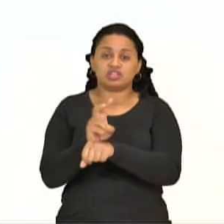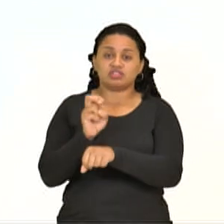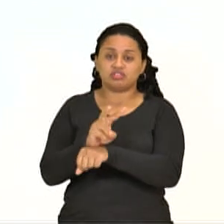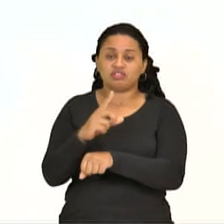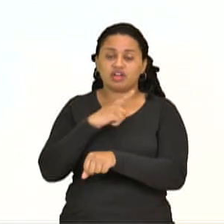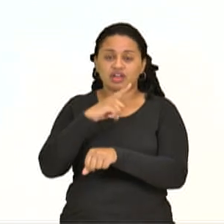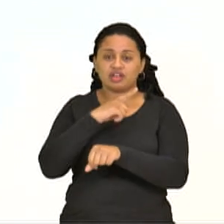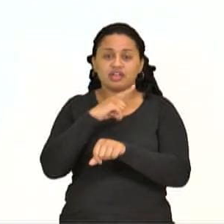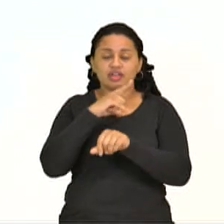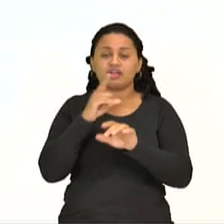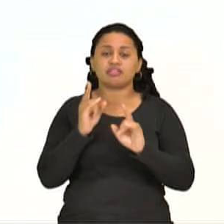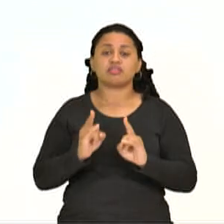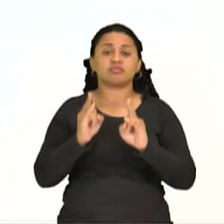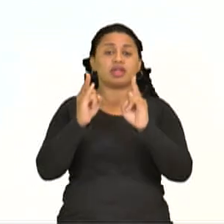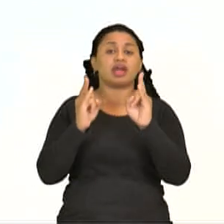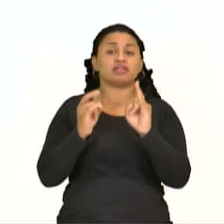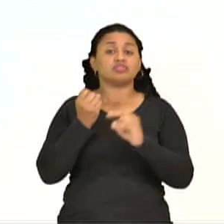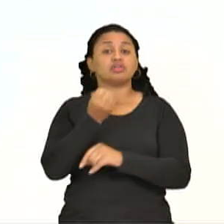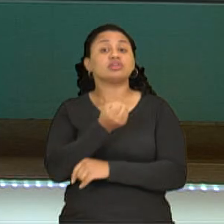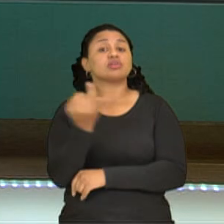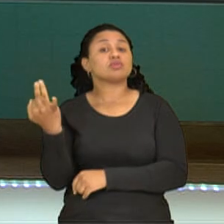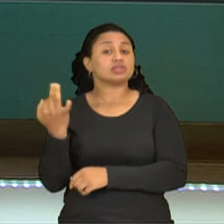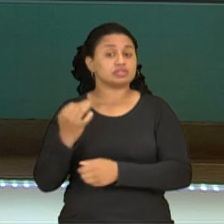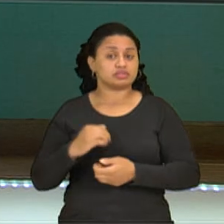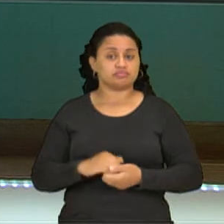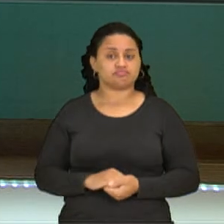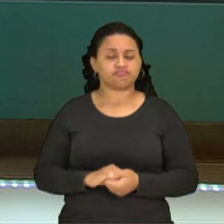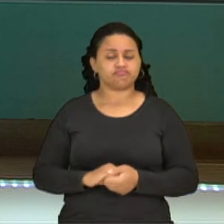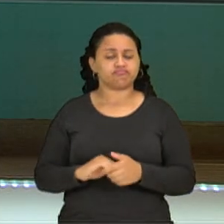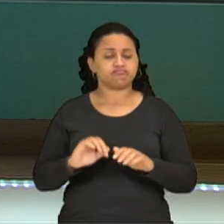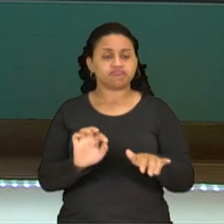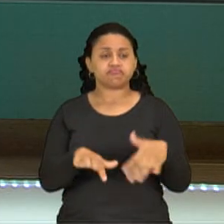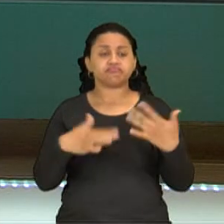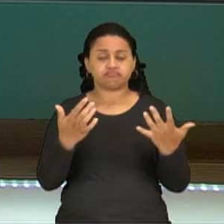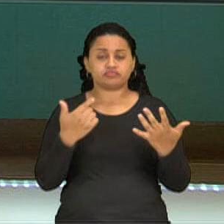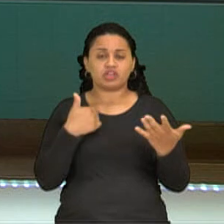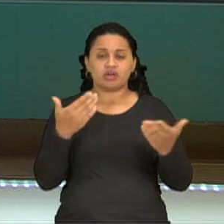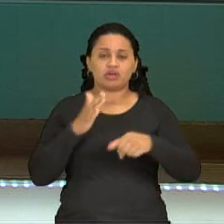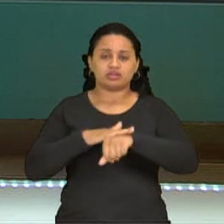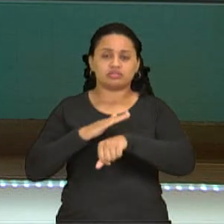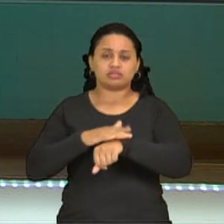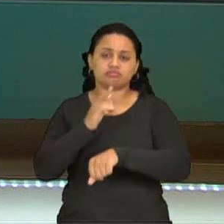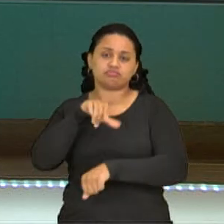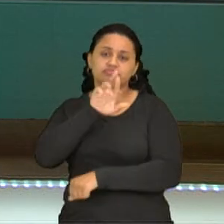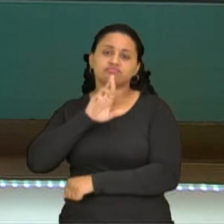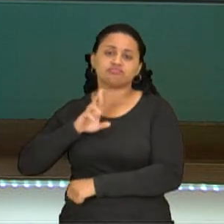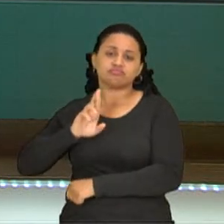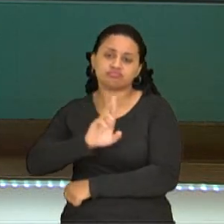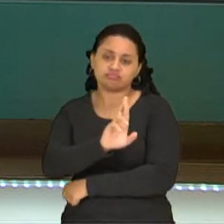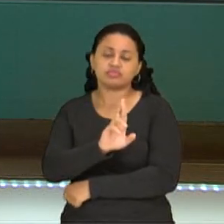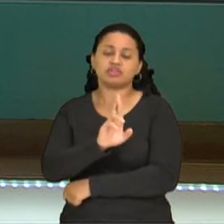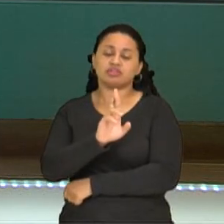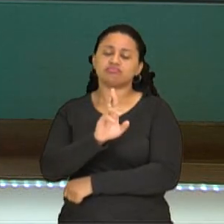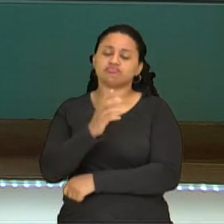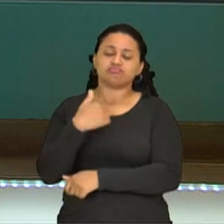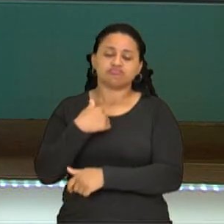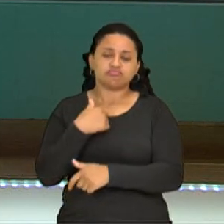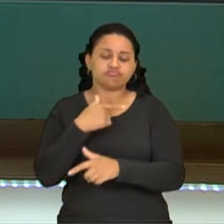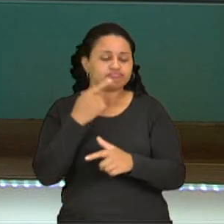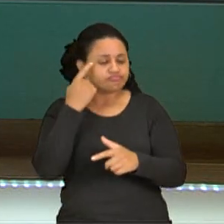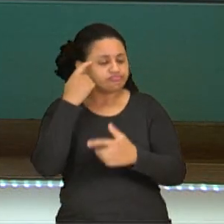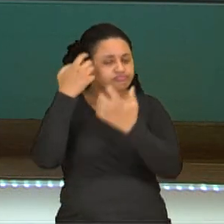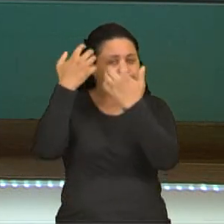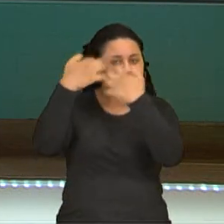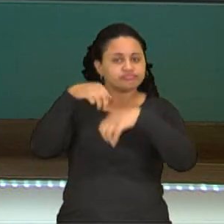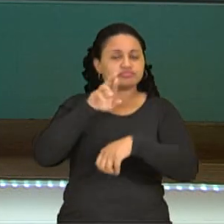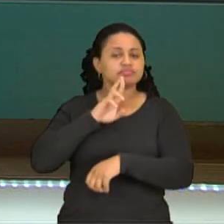prédio e quantas são, ok? Bom, então a professora vai dar um tempinho para vocês